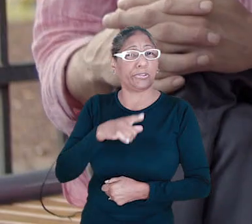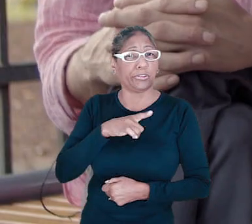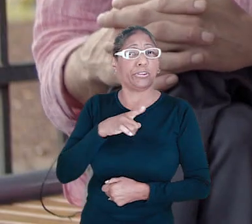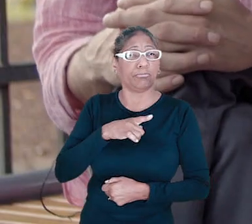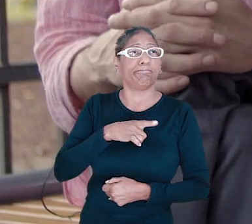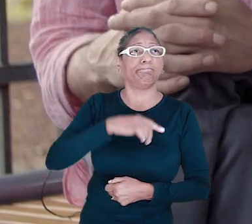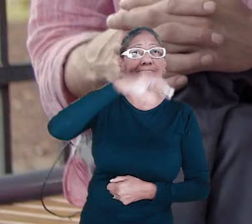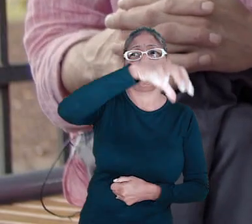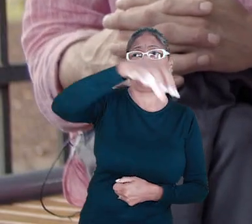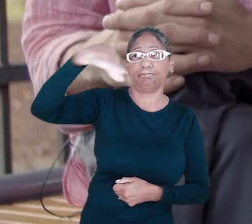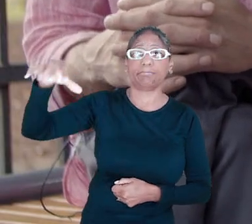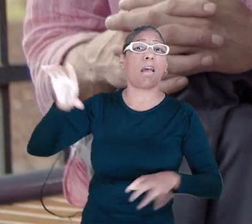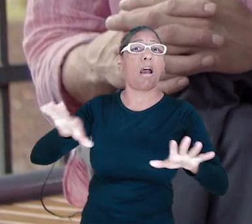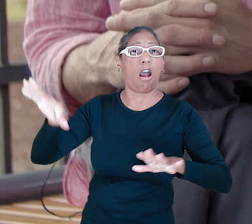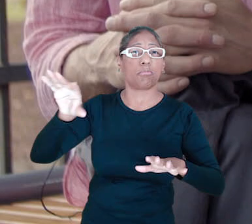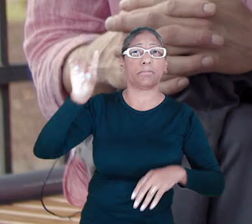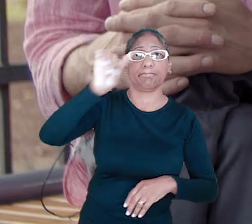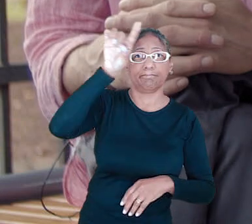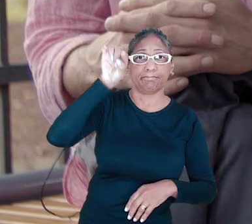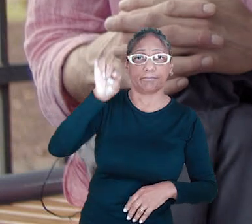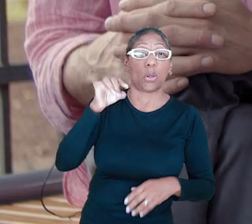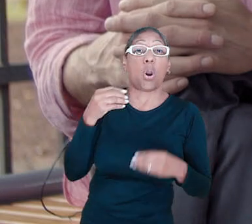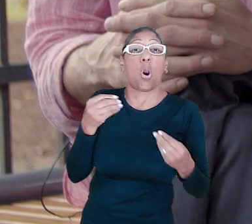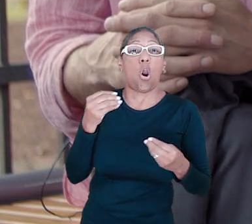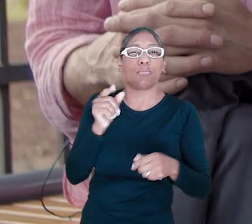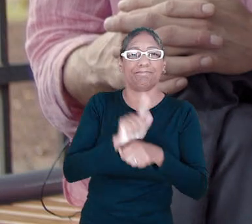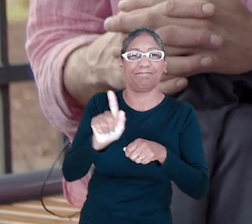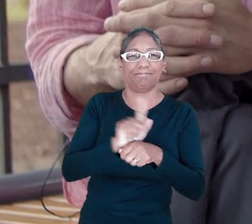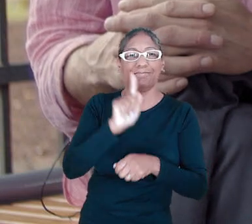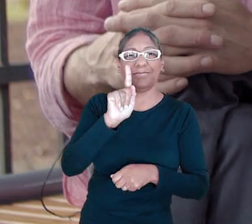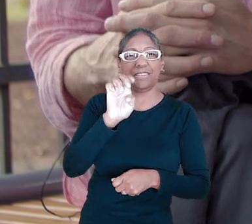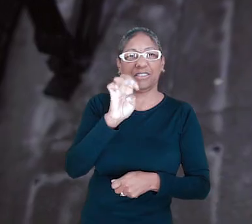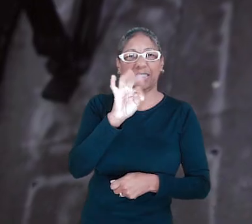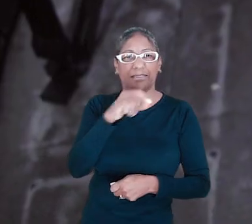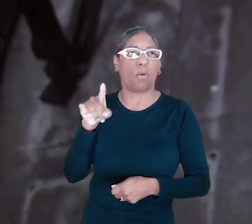tinham praticamente as mesmas questões em relação à gestão de um restaurante.